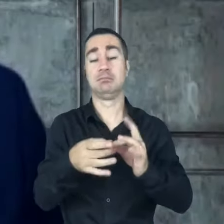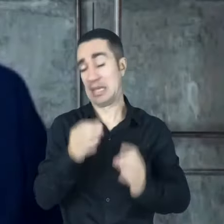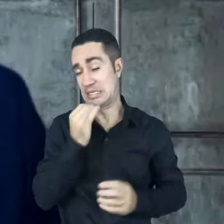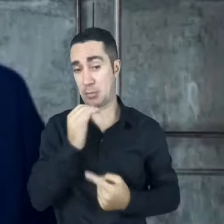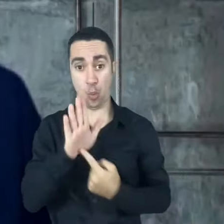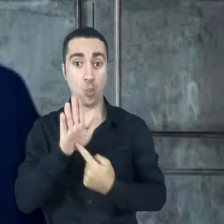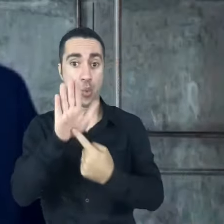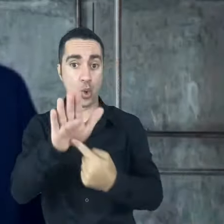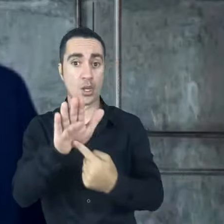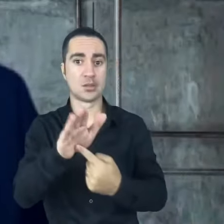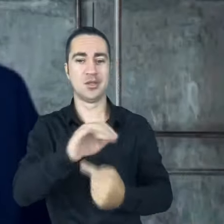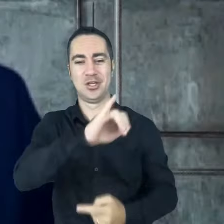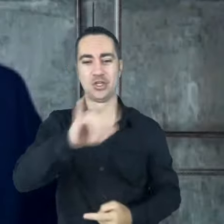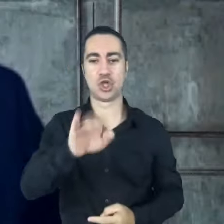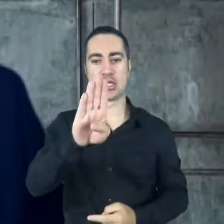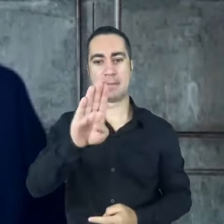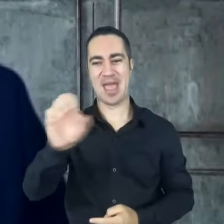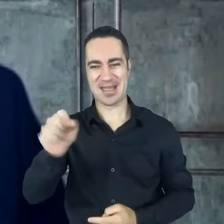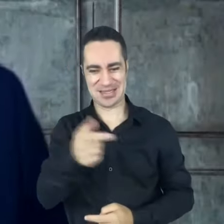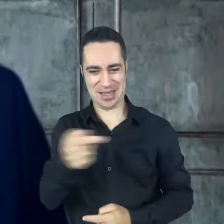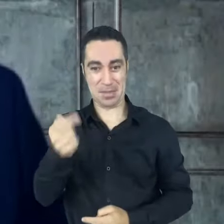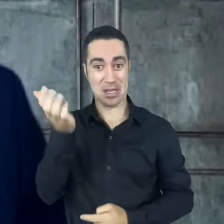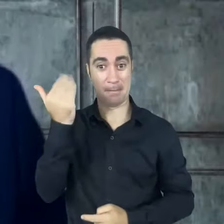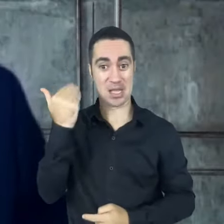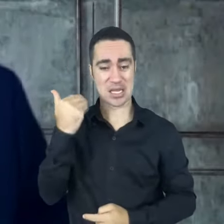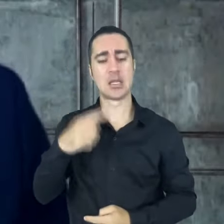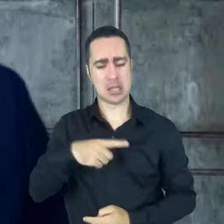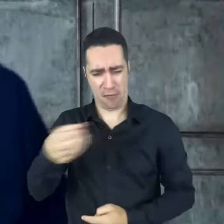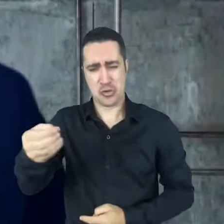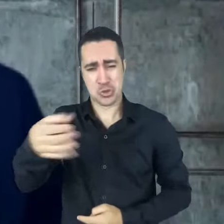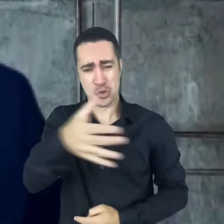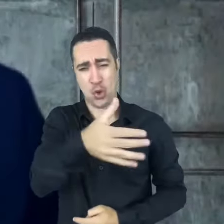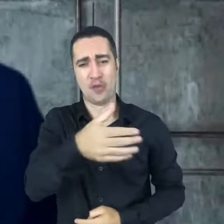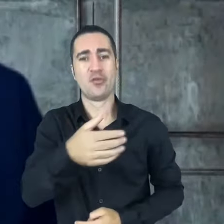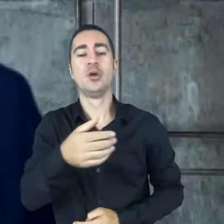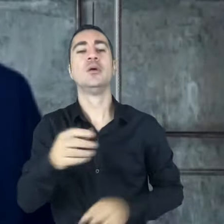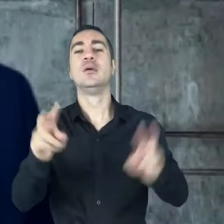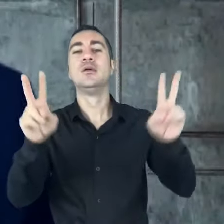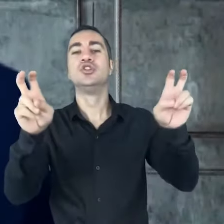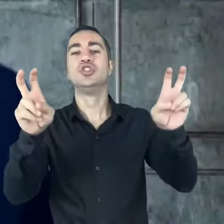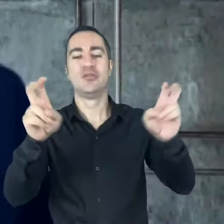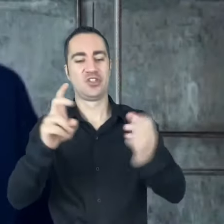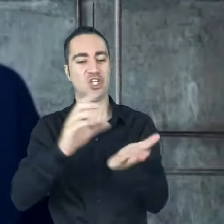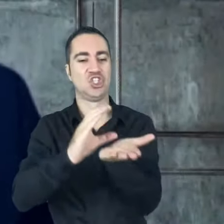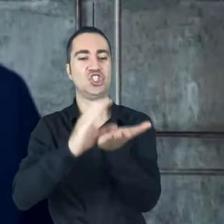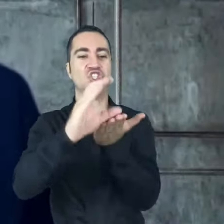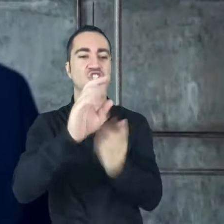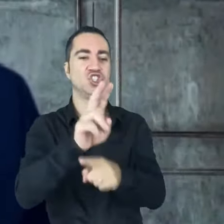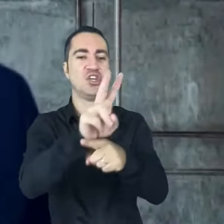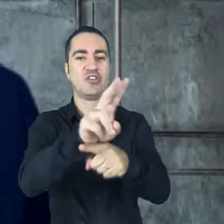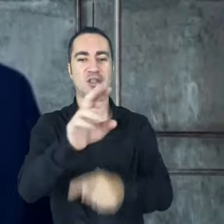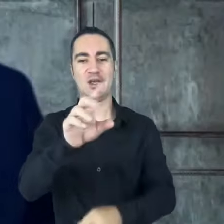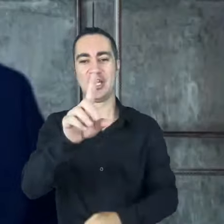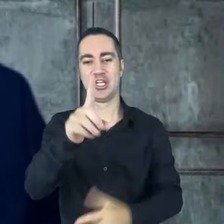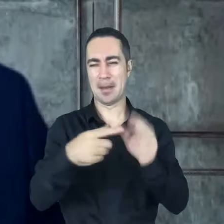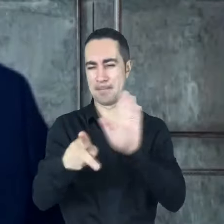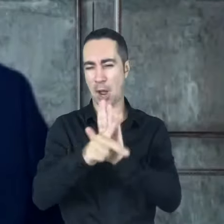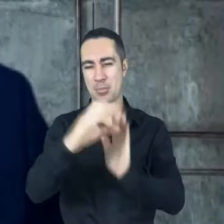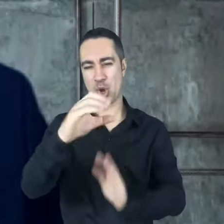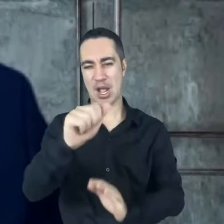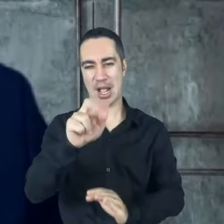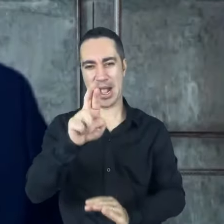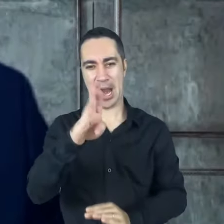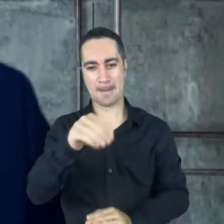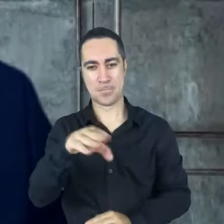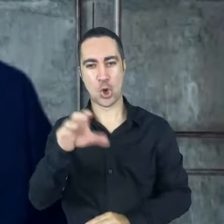semana passada, lançou um título de dívida baseado em carbono, que foi esse, um